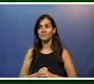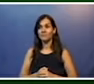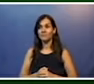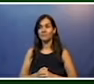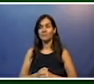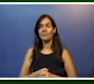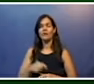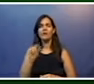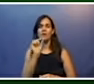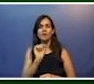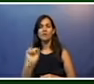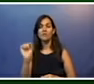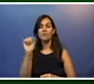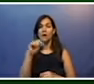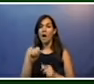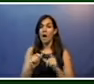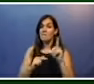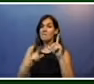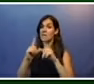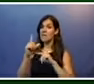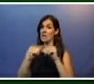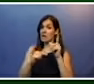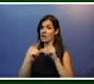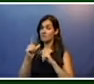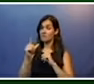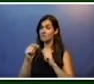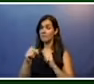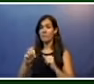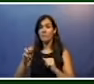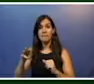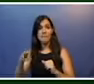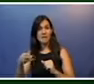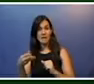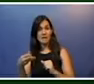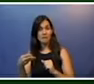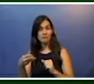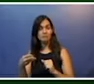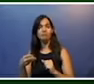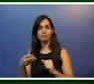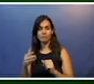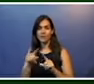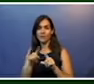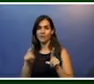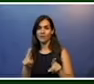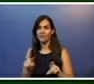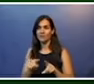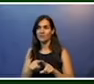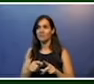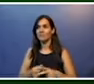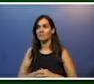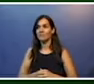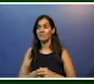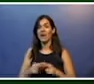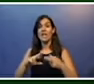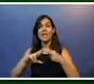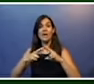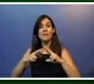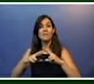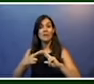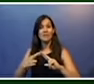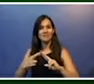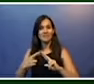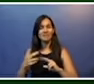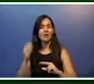umas 6 milhas. A palavra brilha, milhas. Então, eu vou grifar ela que elas rimam. Olha o som, escuta o